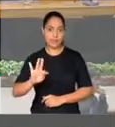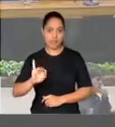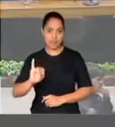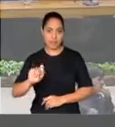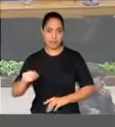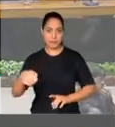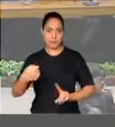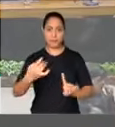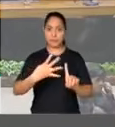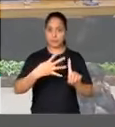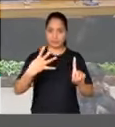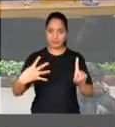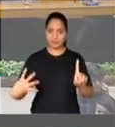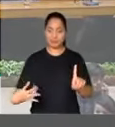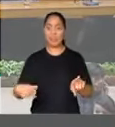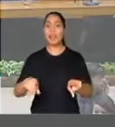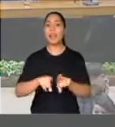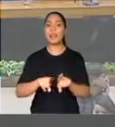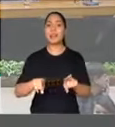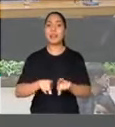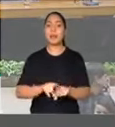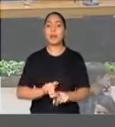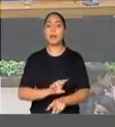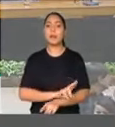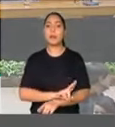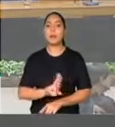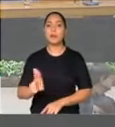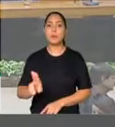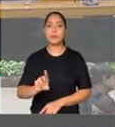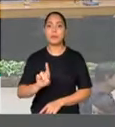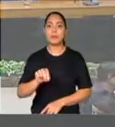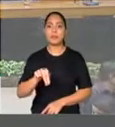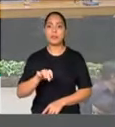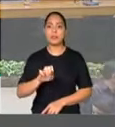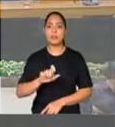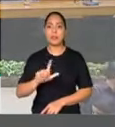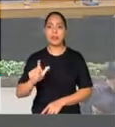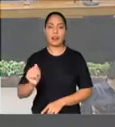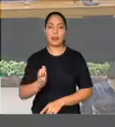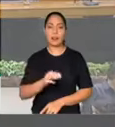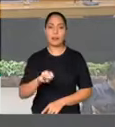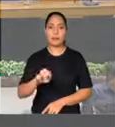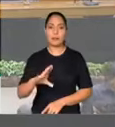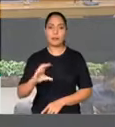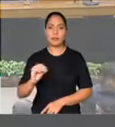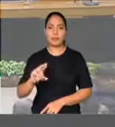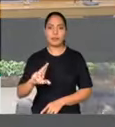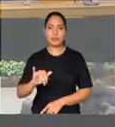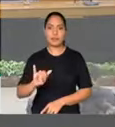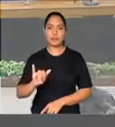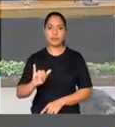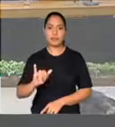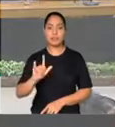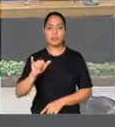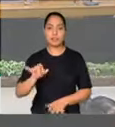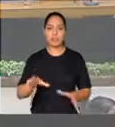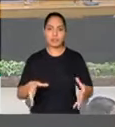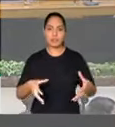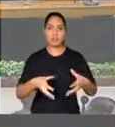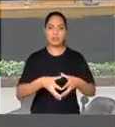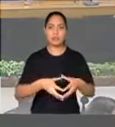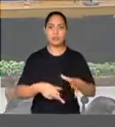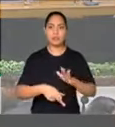a senhora Daniela Mercoli Versosa, cantora e embaixadora do Fundo das Nações Unidas